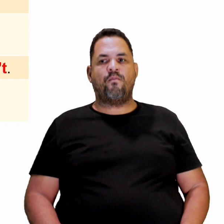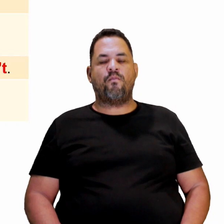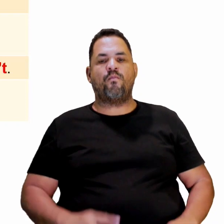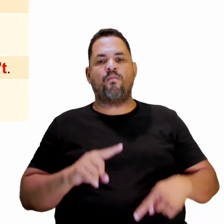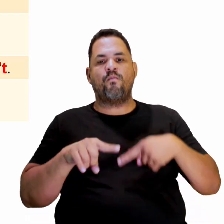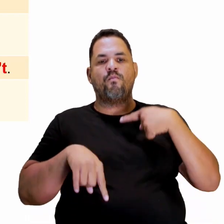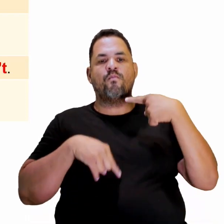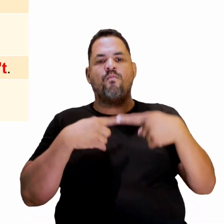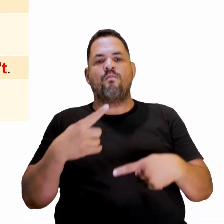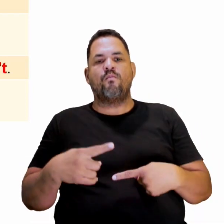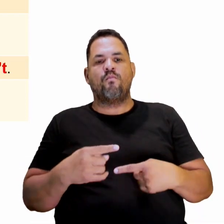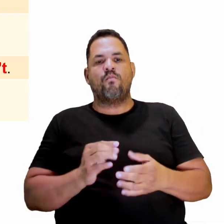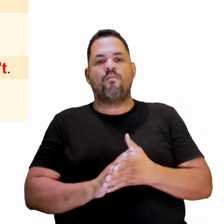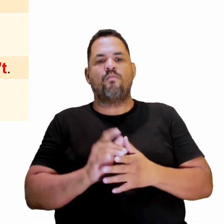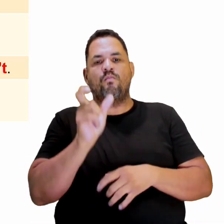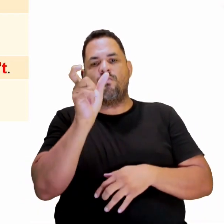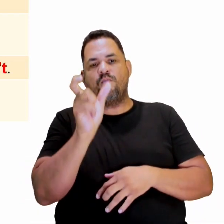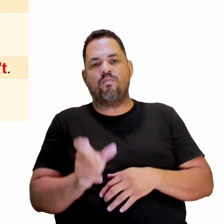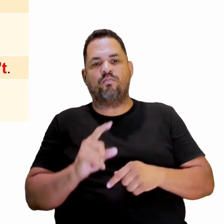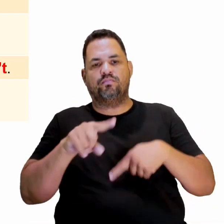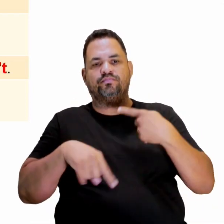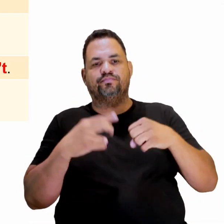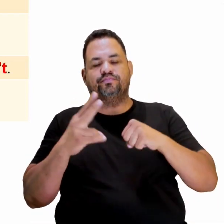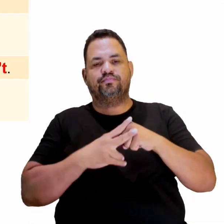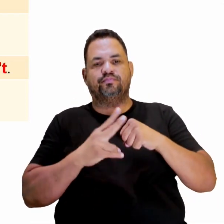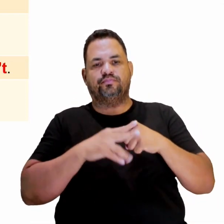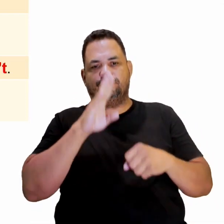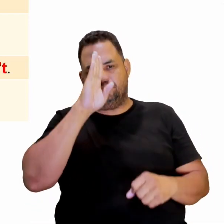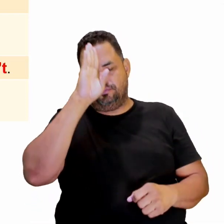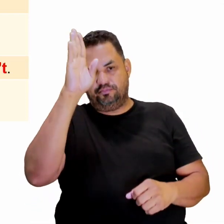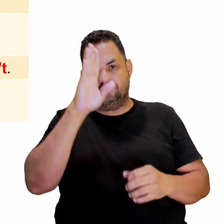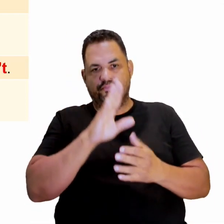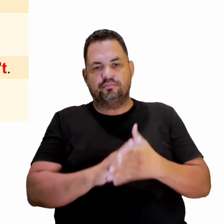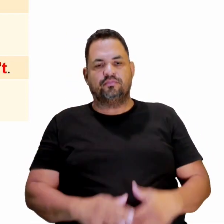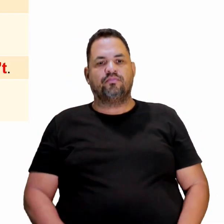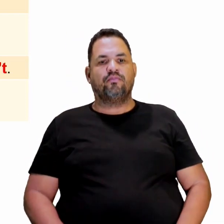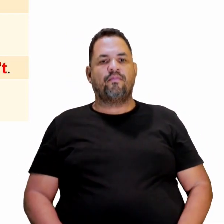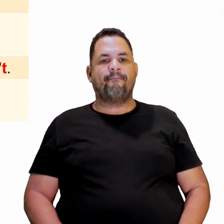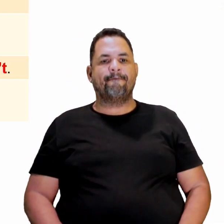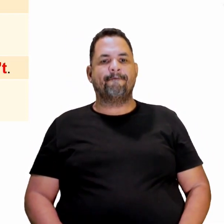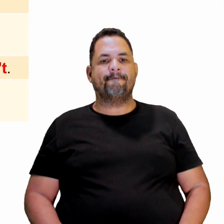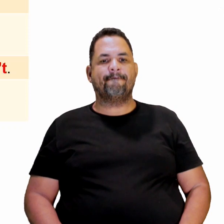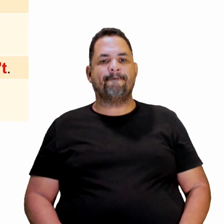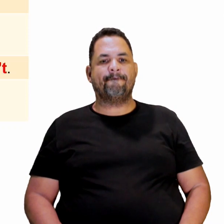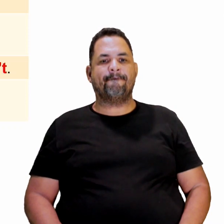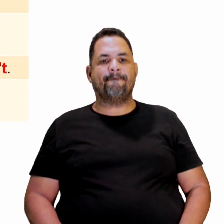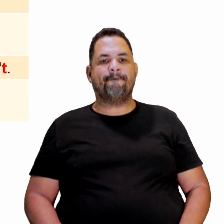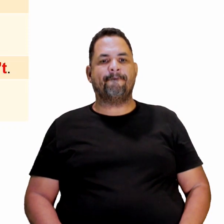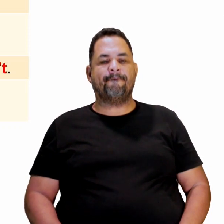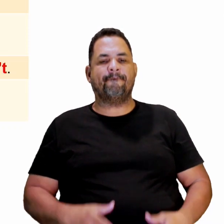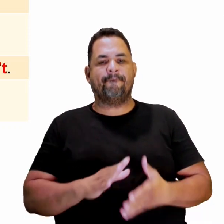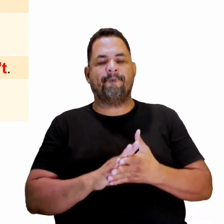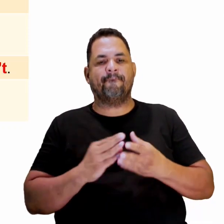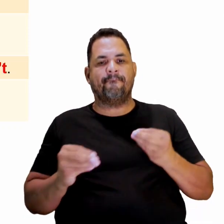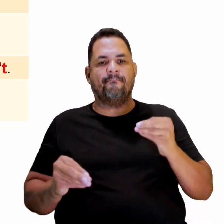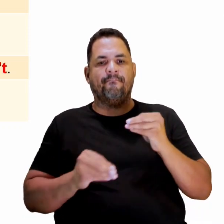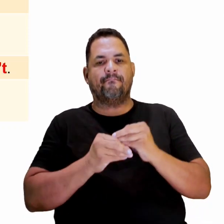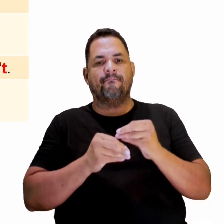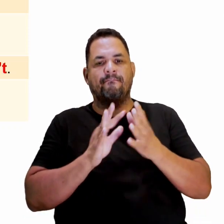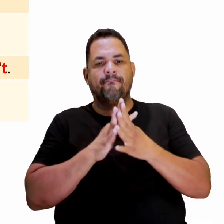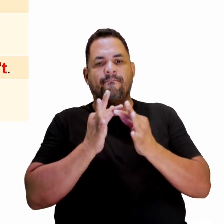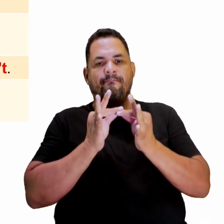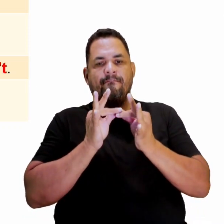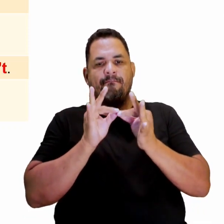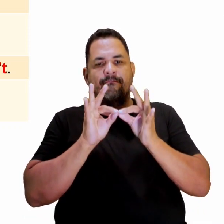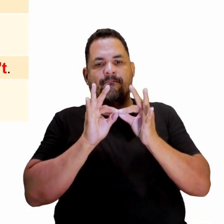logo em seguida o seu sujeito e depois o verbo principal, que é o wait, e o complemento da frase. Will